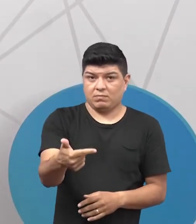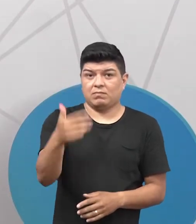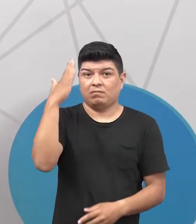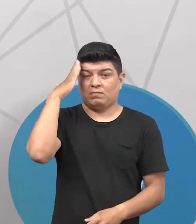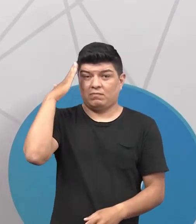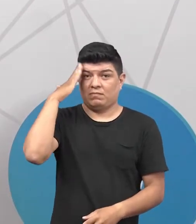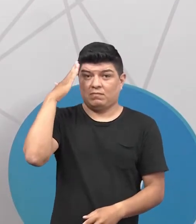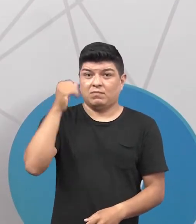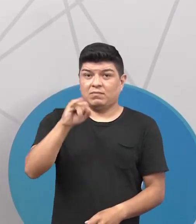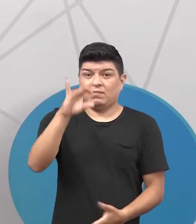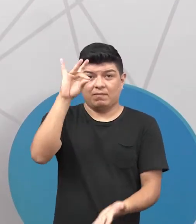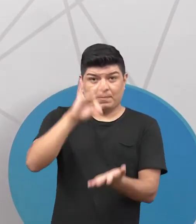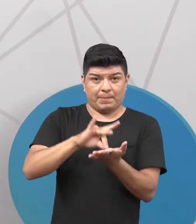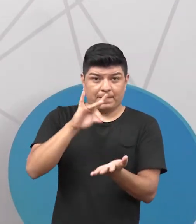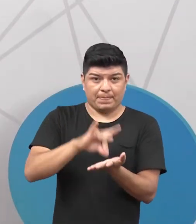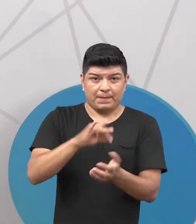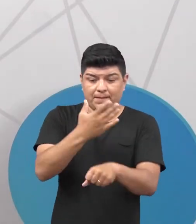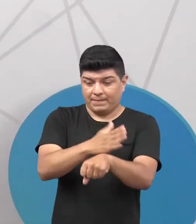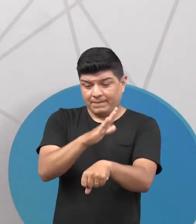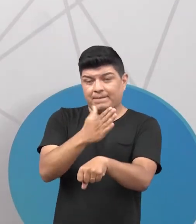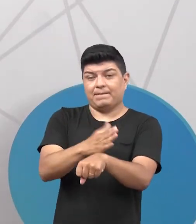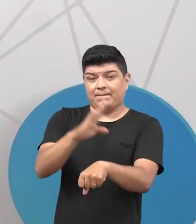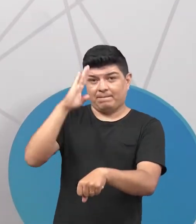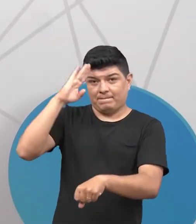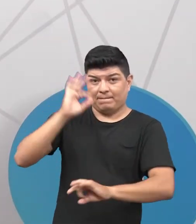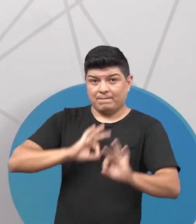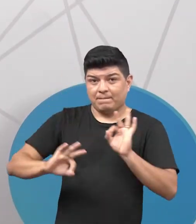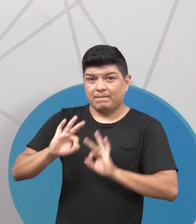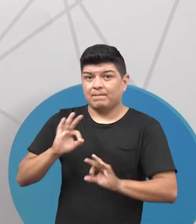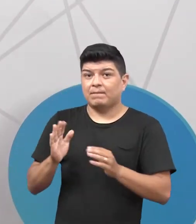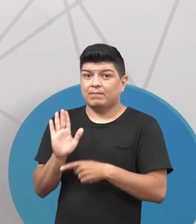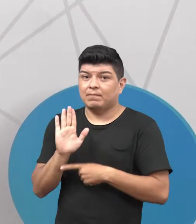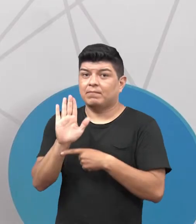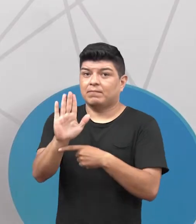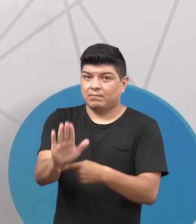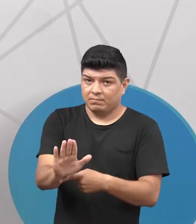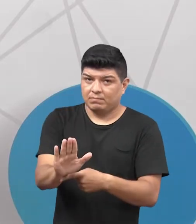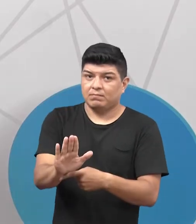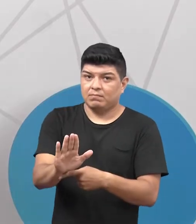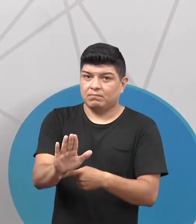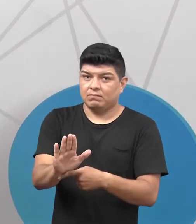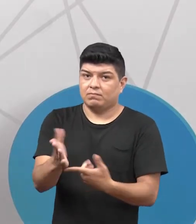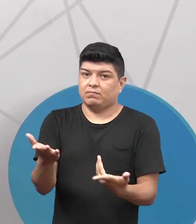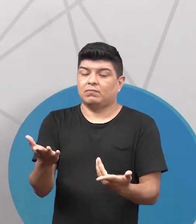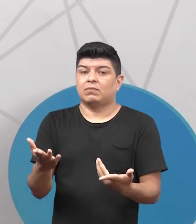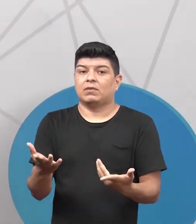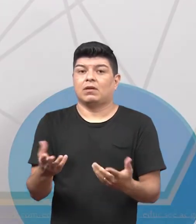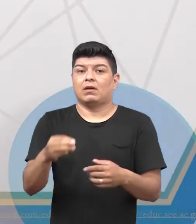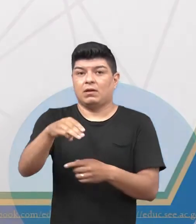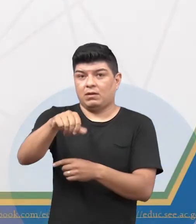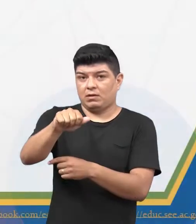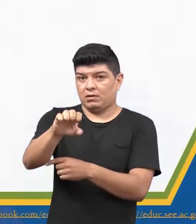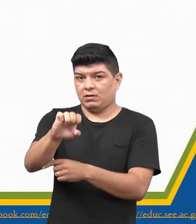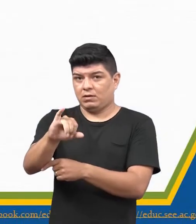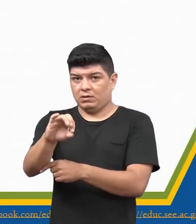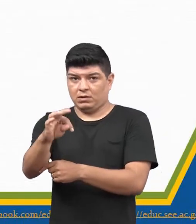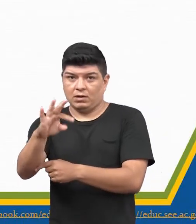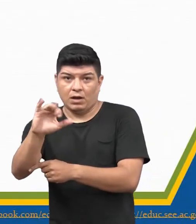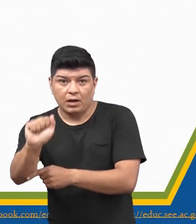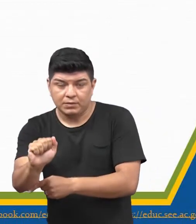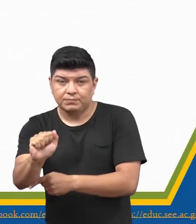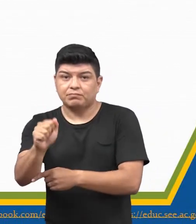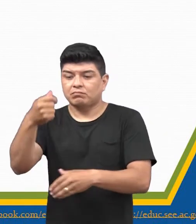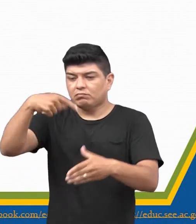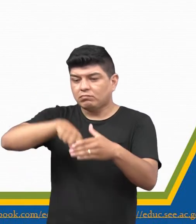posteriormente saber se verdadeiramente o treinamento militar oferece coragem ou não. Então, a maiêutica faz o